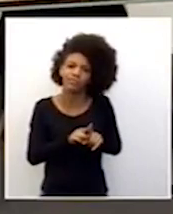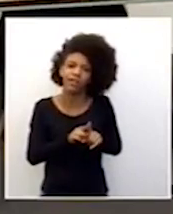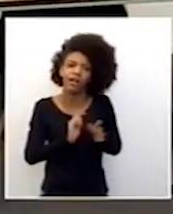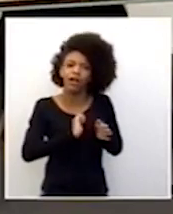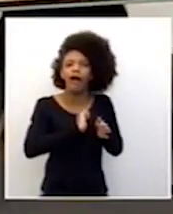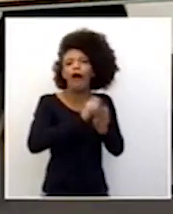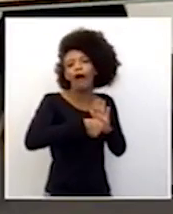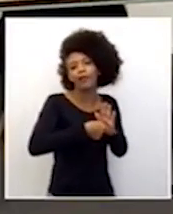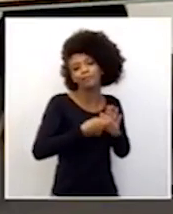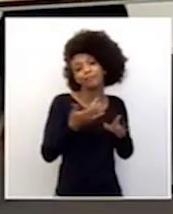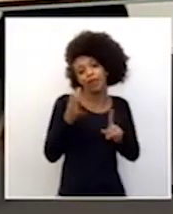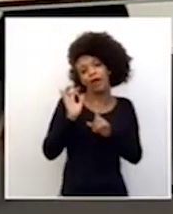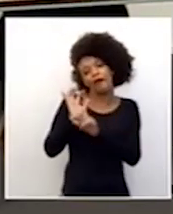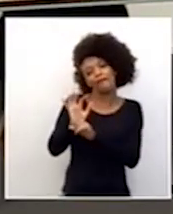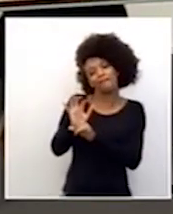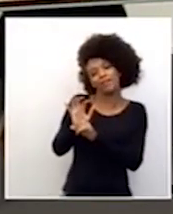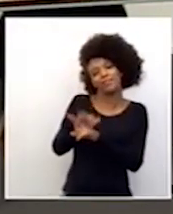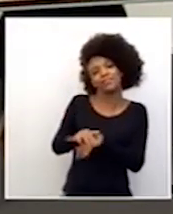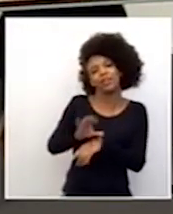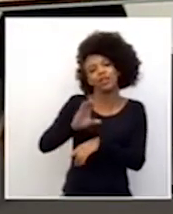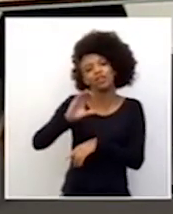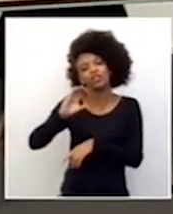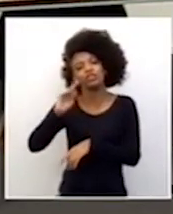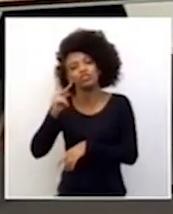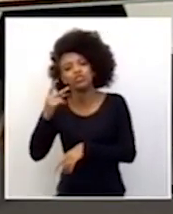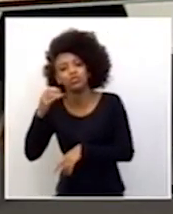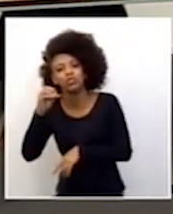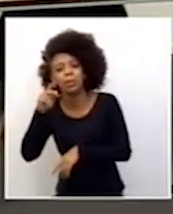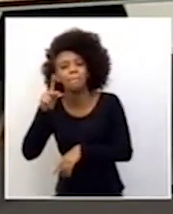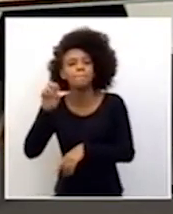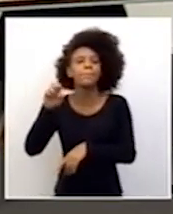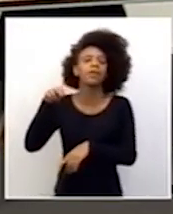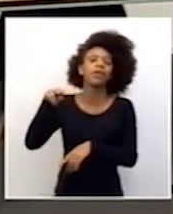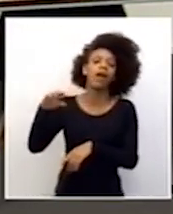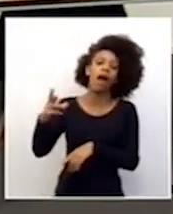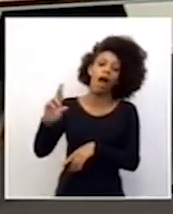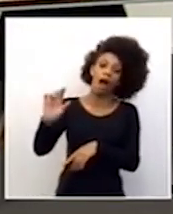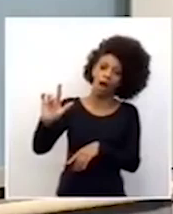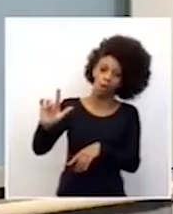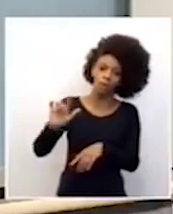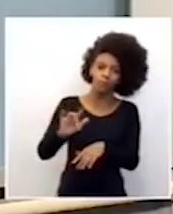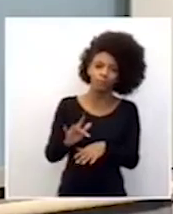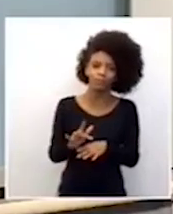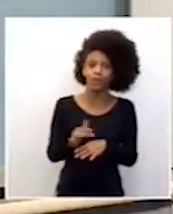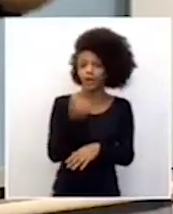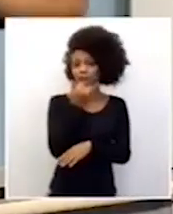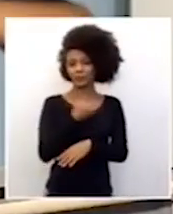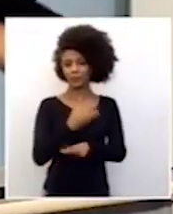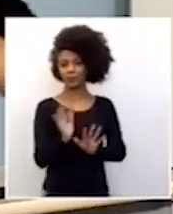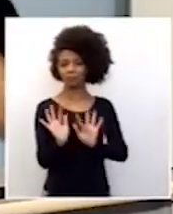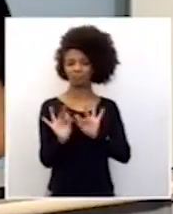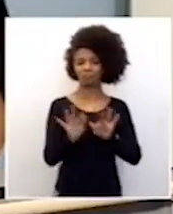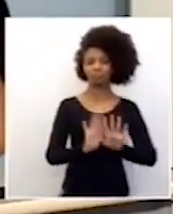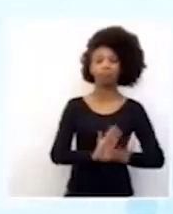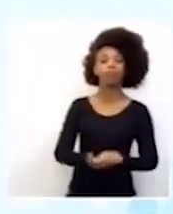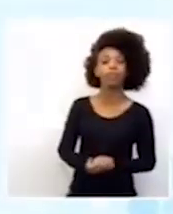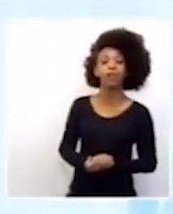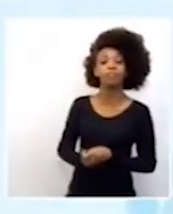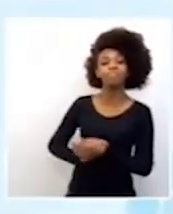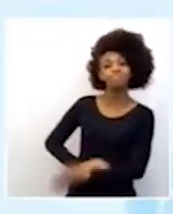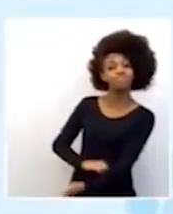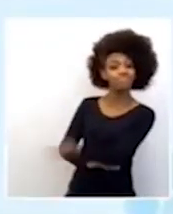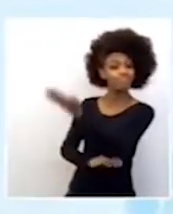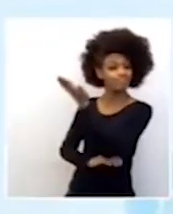Schopenhauer, né? Outra referência, por favor, Schopenhauer. Mas, vamos lá. Estamos pedindo da aula, por favor, professora, perdão. Na tela, vamos agora